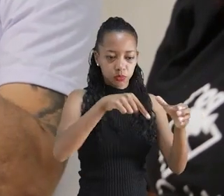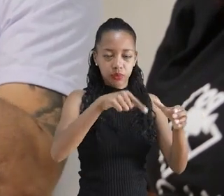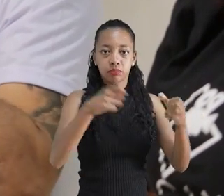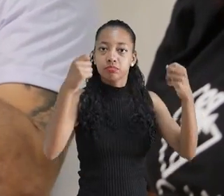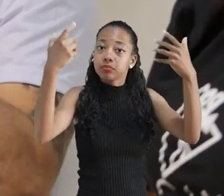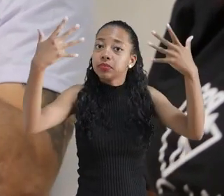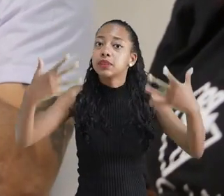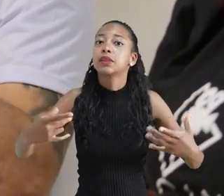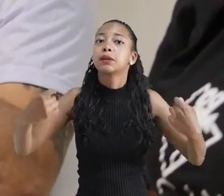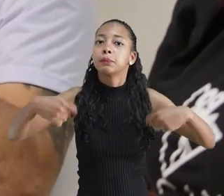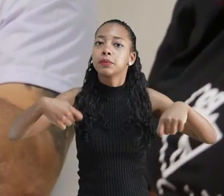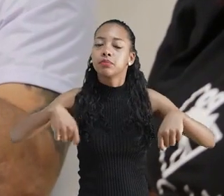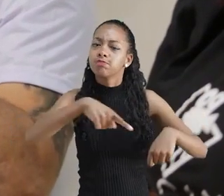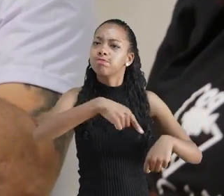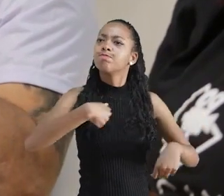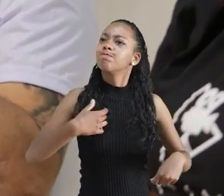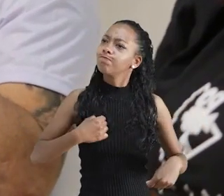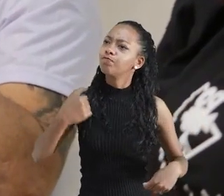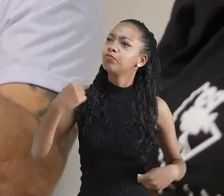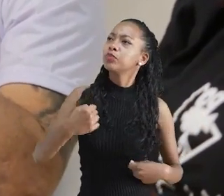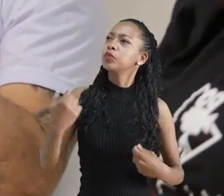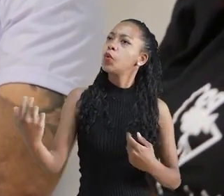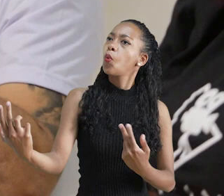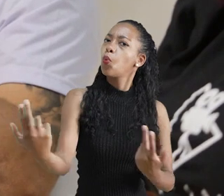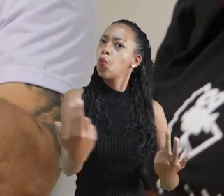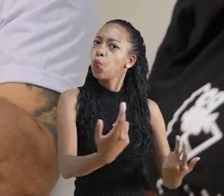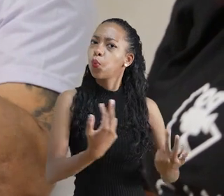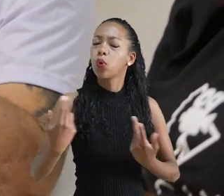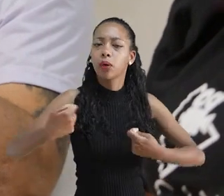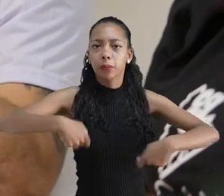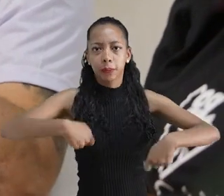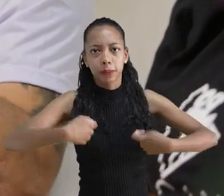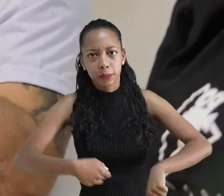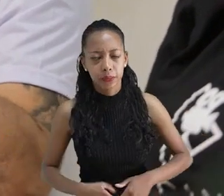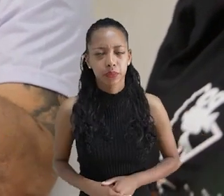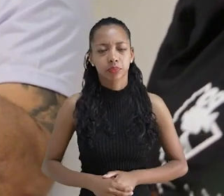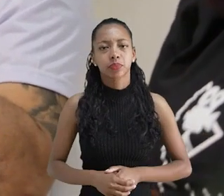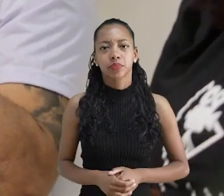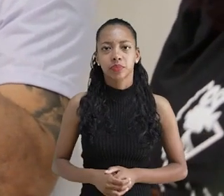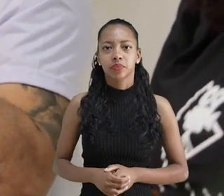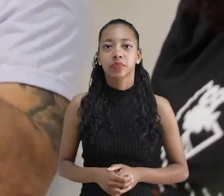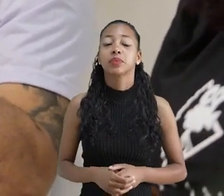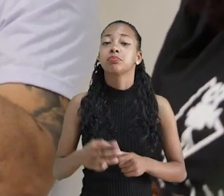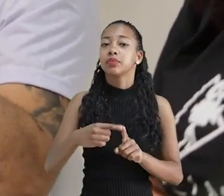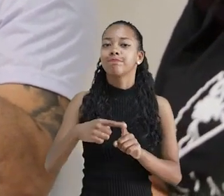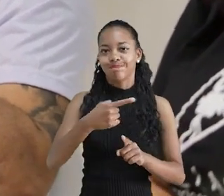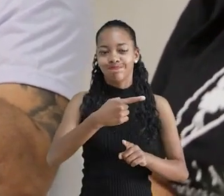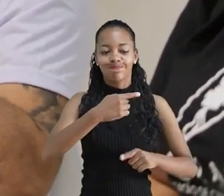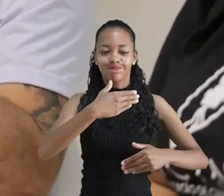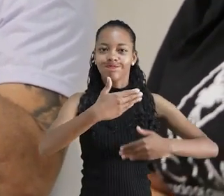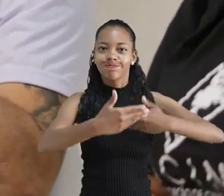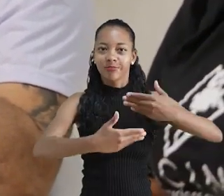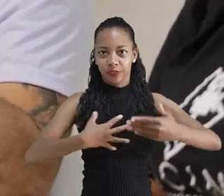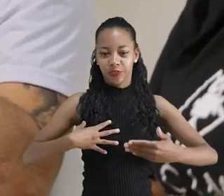do bairro e das suas lutas que a partir disso a gente possa fortalecer e trazer as novas gerações juntos e essa nova geração aí gente